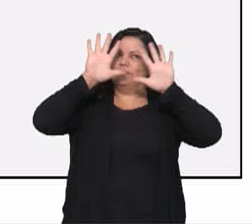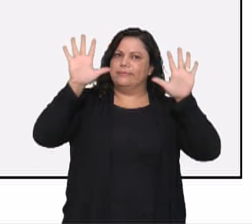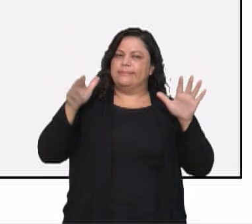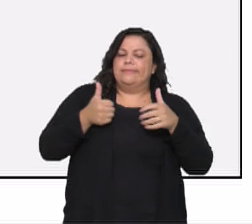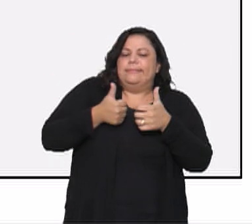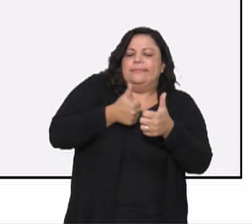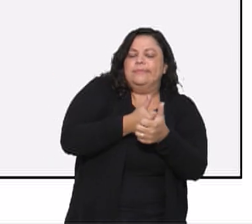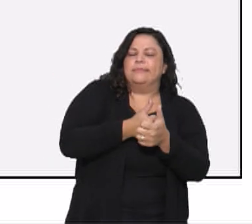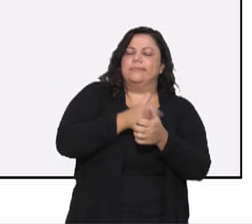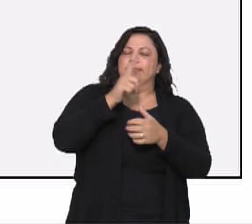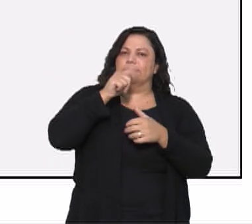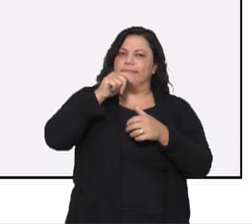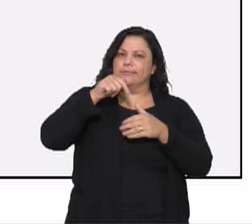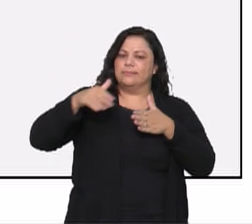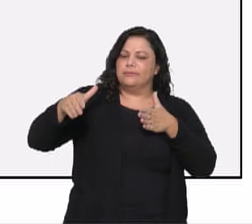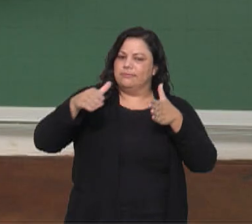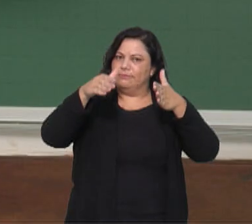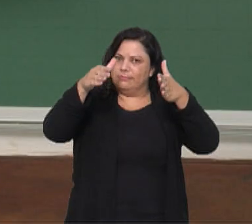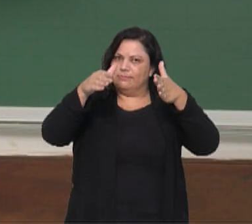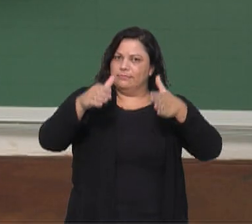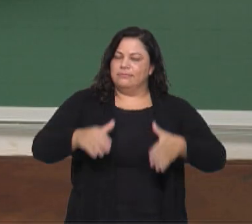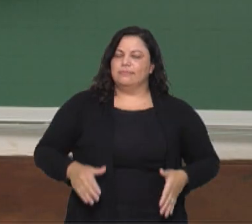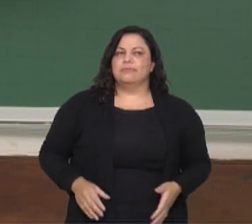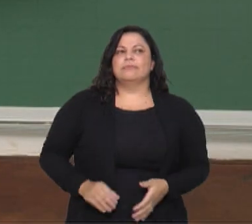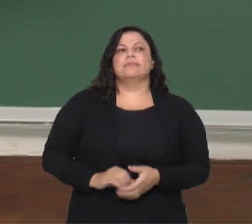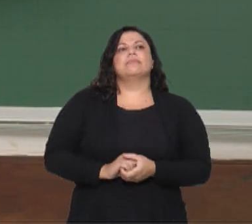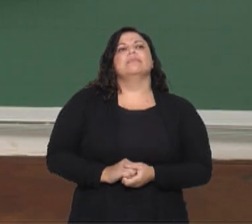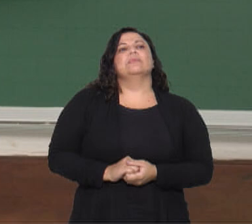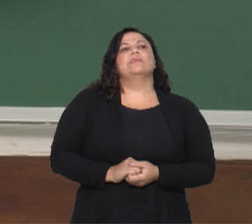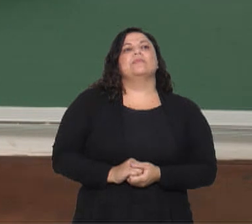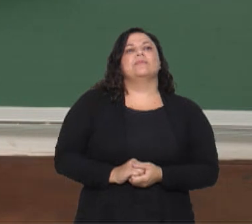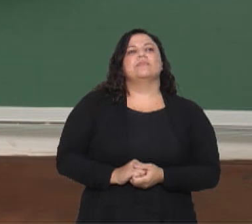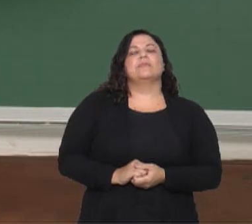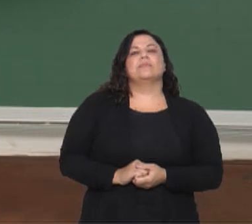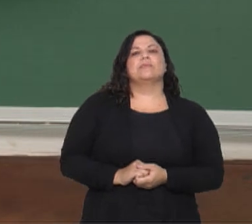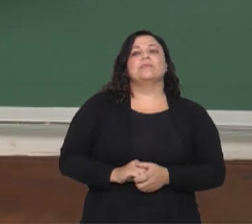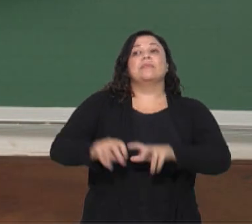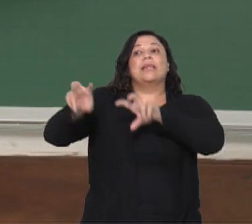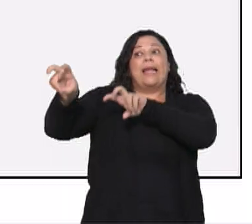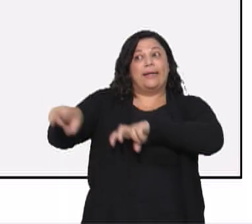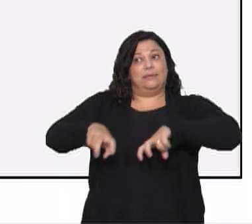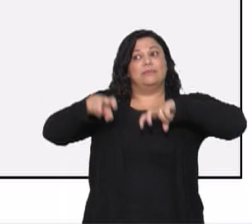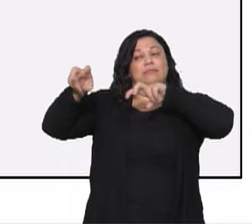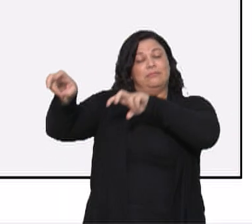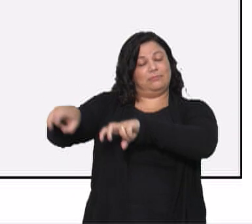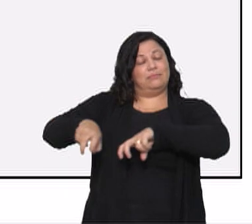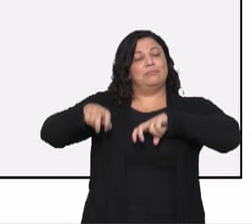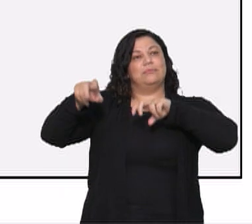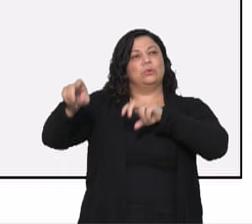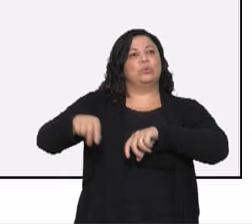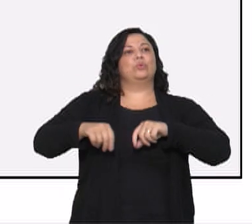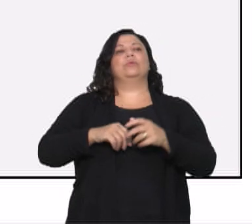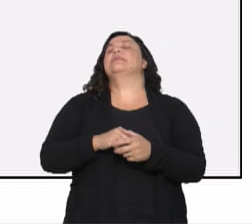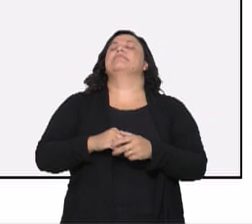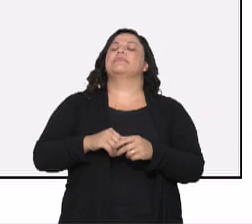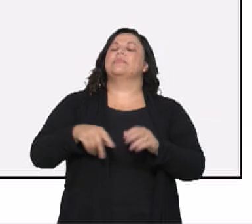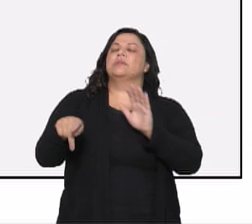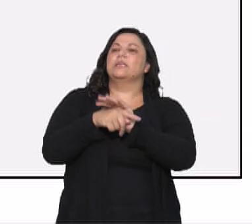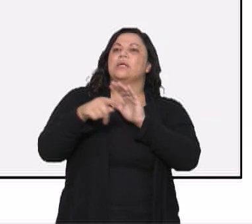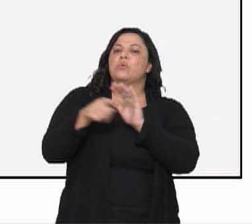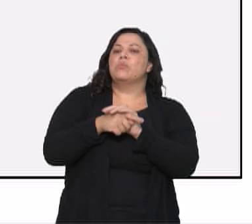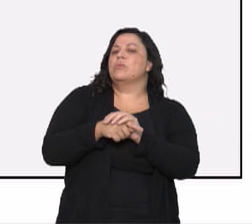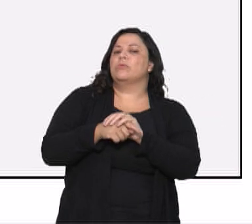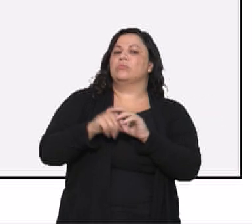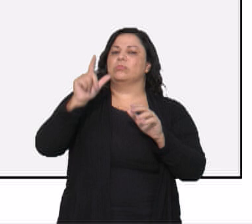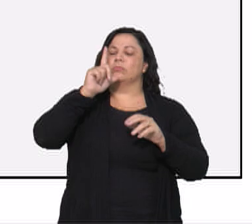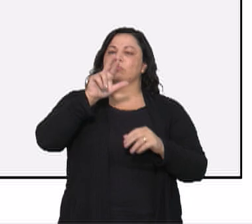rio. Agricultura neolítico, adubagem do leito do rio, como o professor Roberto explicou. O material orgânico é do próprio rio, não tem,